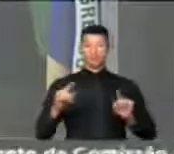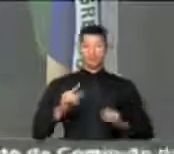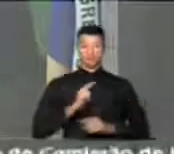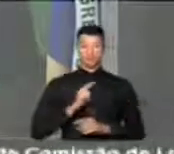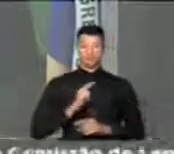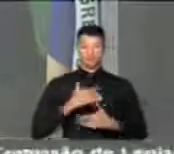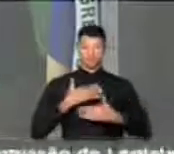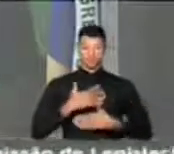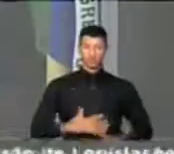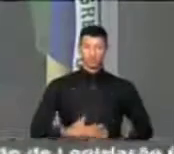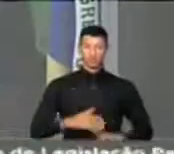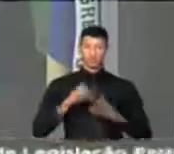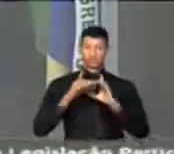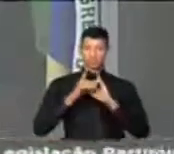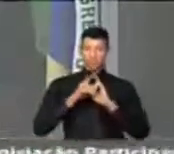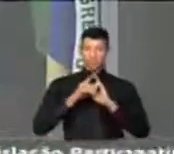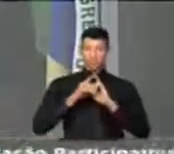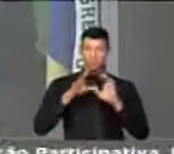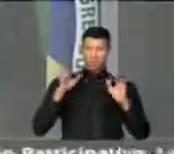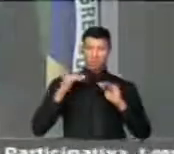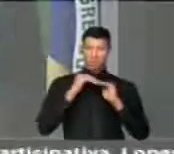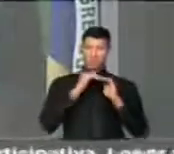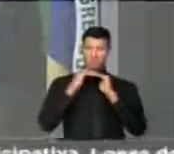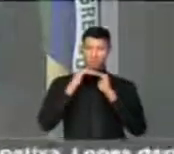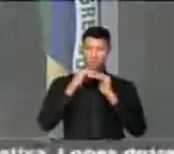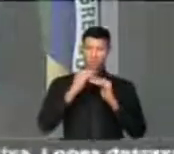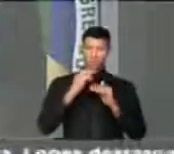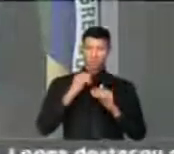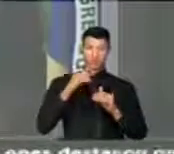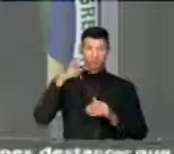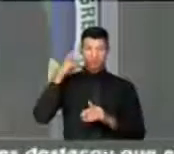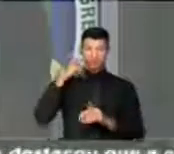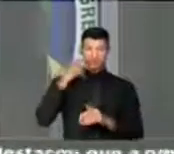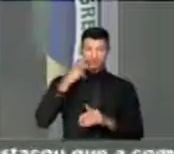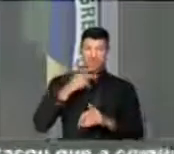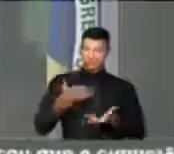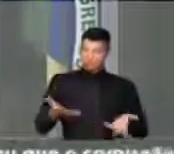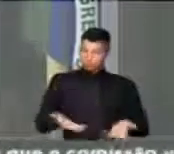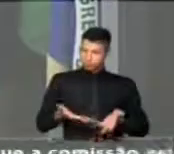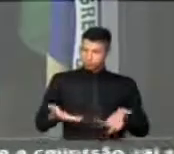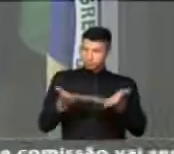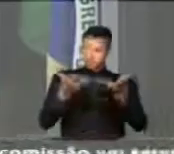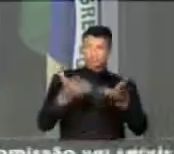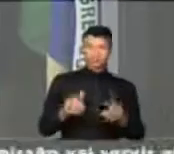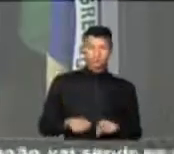tivemos um comportamento democrático, parlamentares aguerridos,